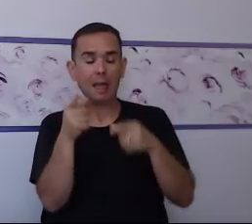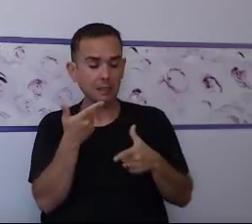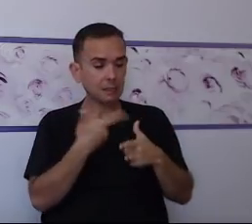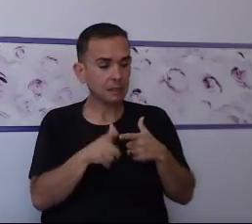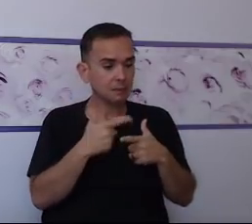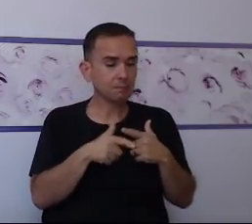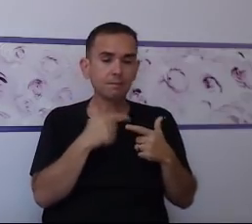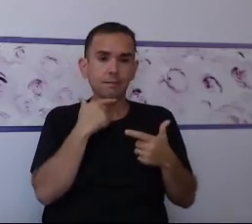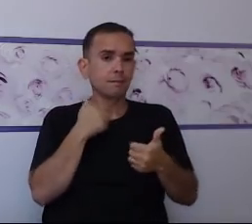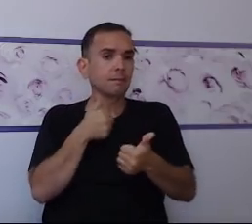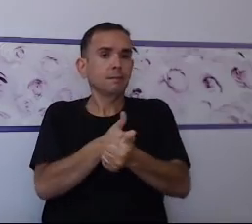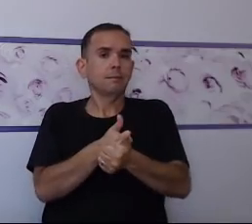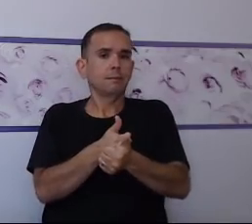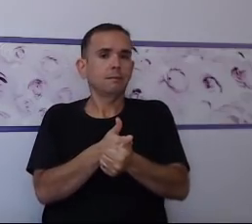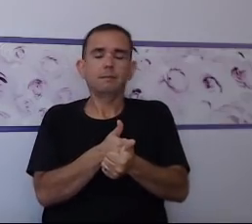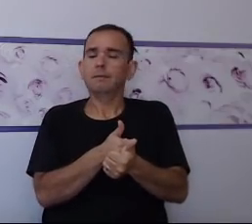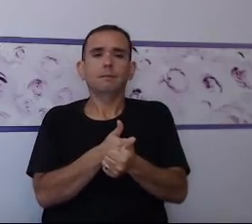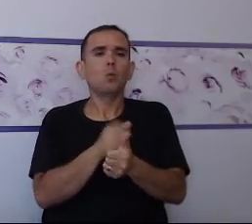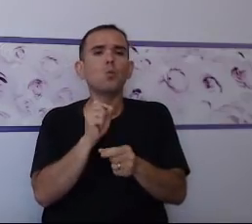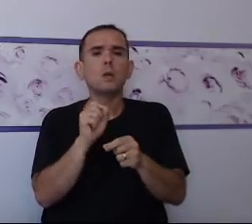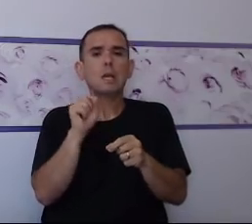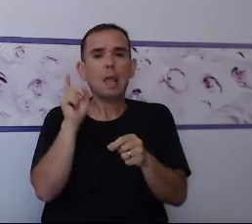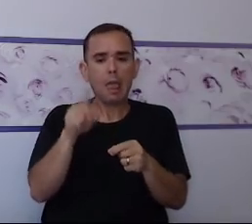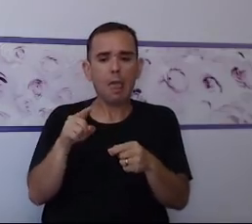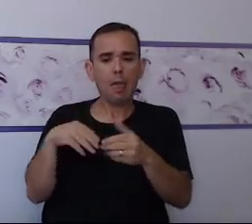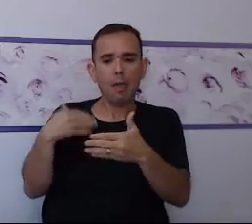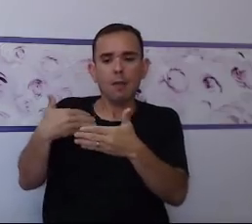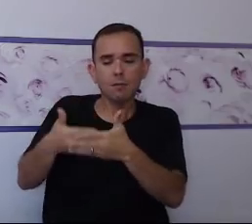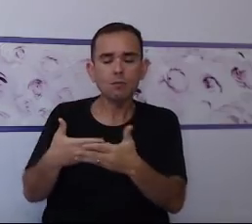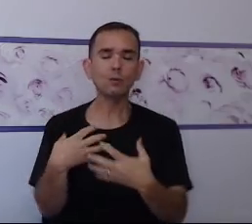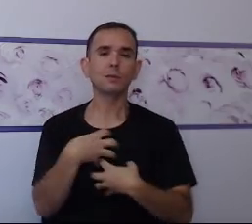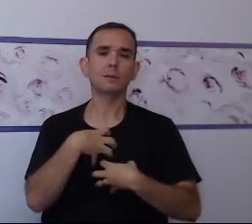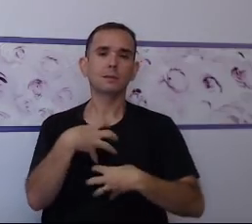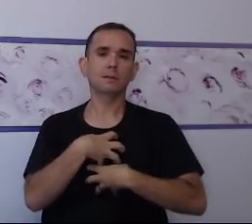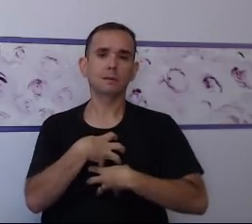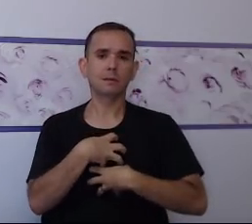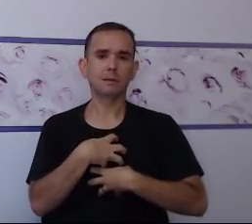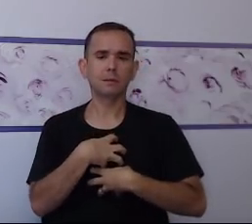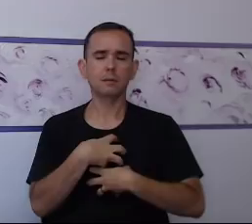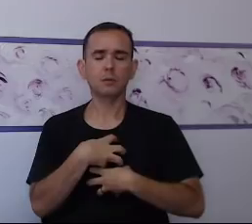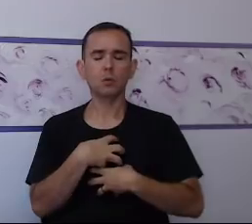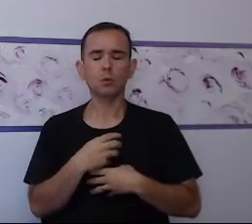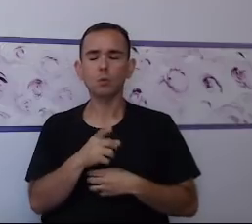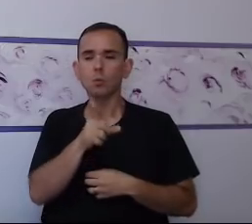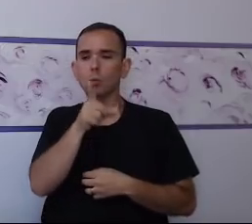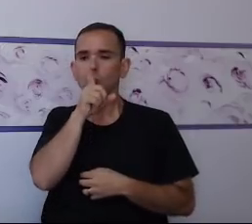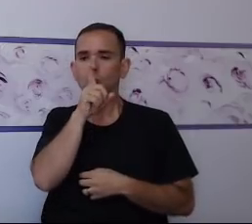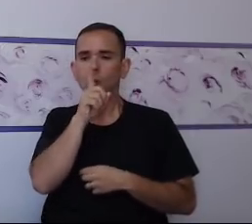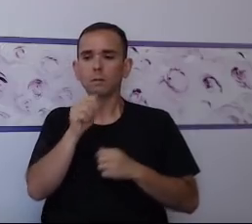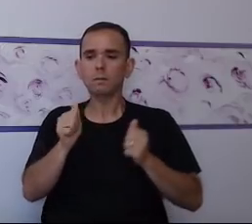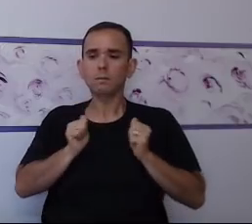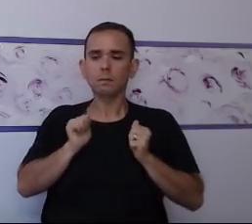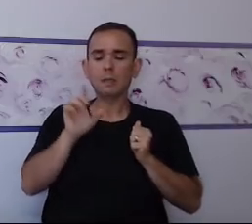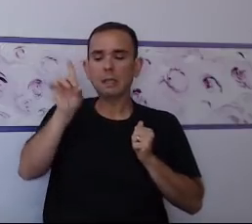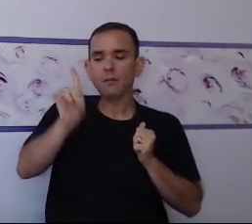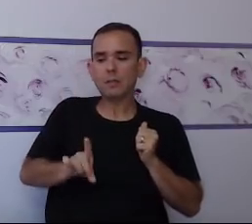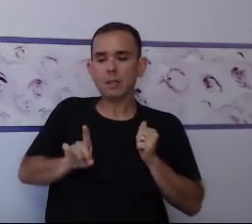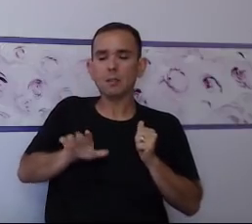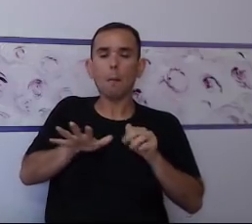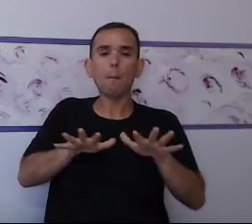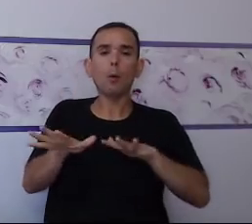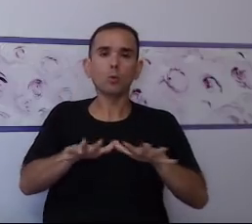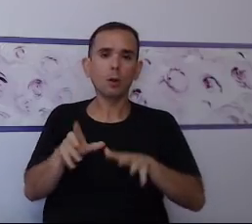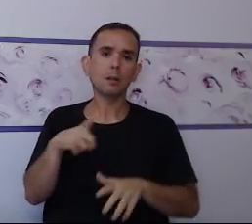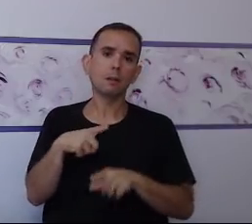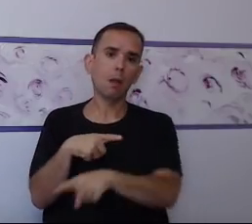não progride. O que progride são os sintomas, a comorbidade e a deficiência motora que esse aluno